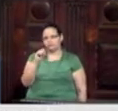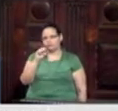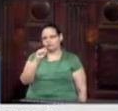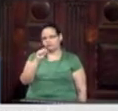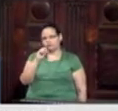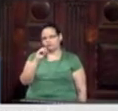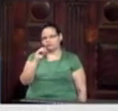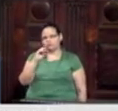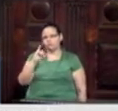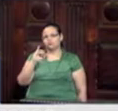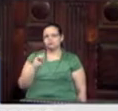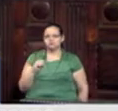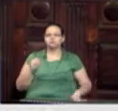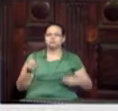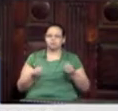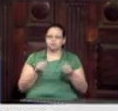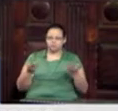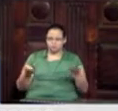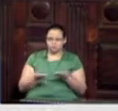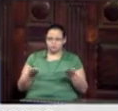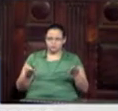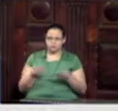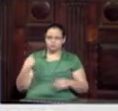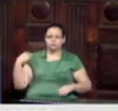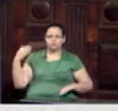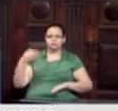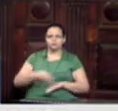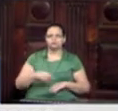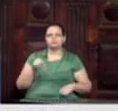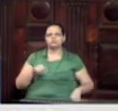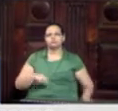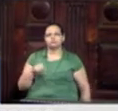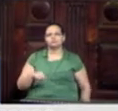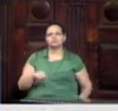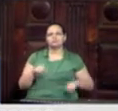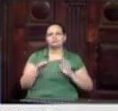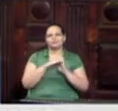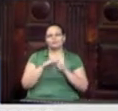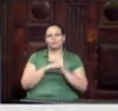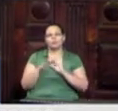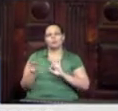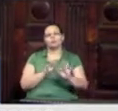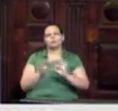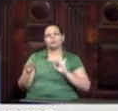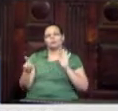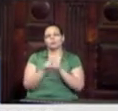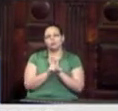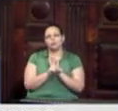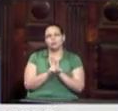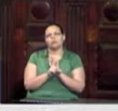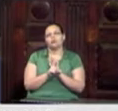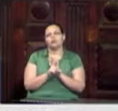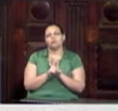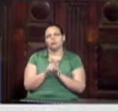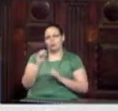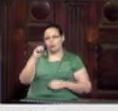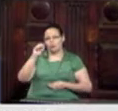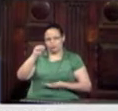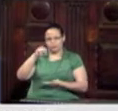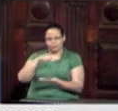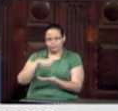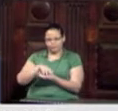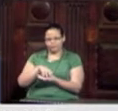como fosse hoje, quando veio aqui a pauta, o projeto de lei das organizações